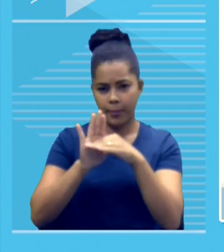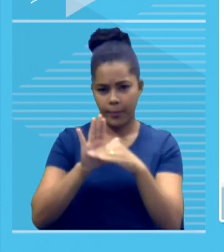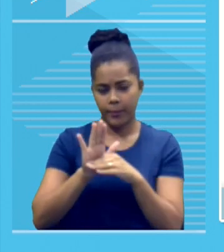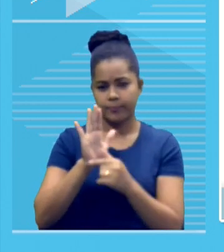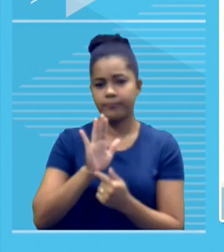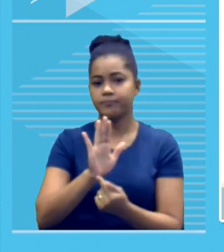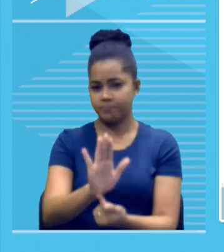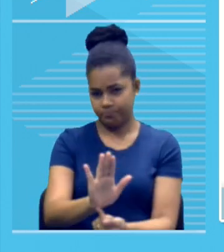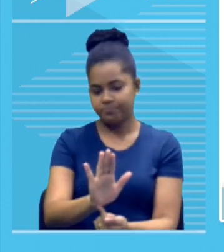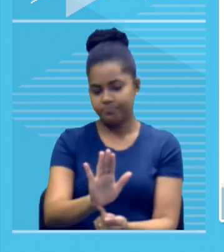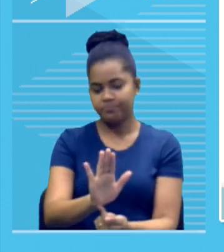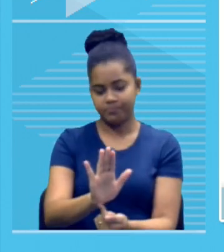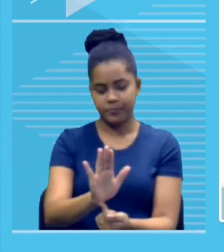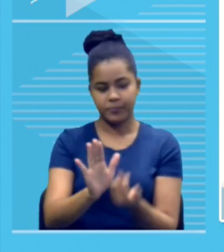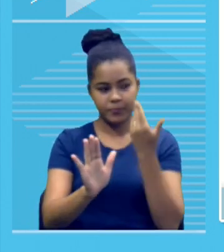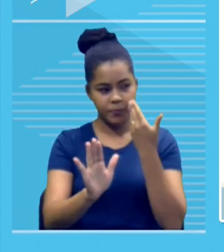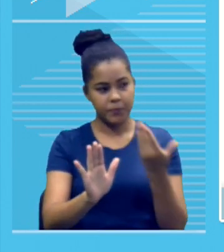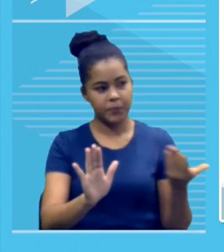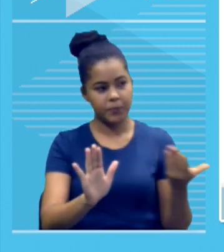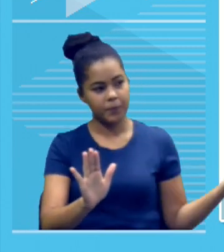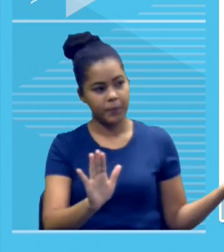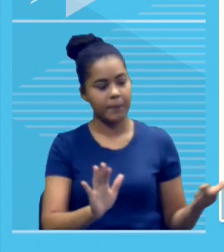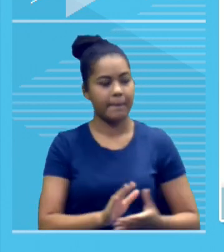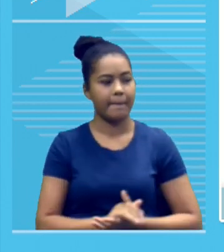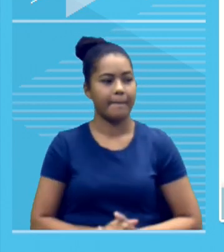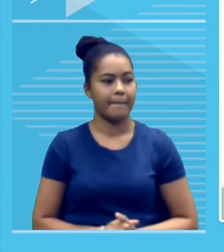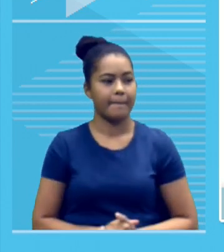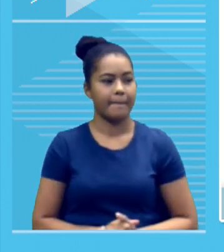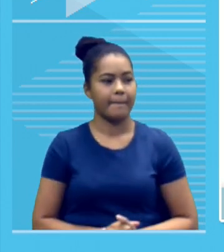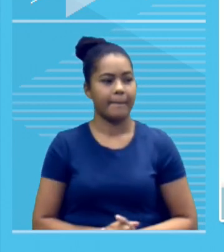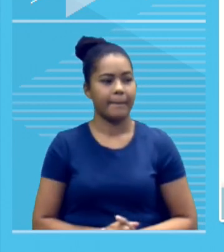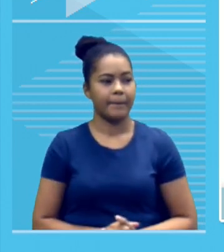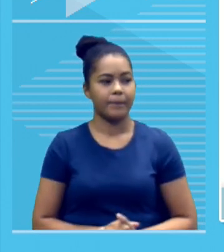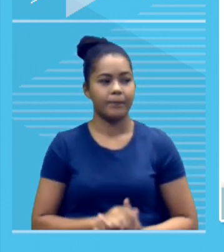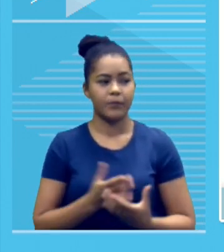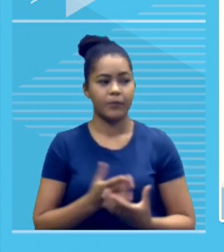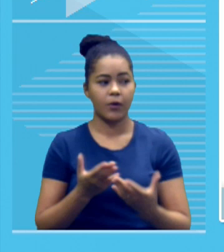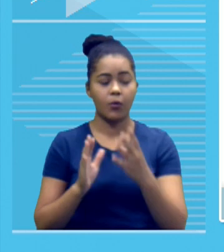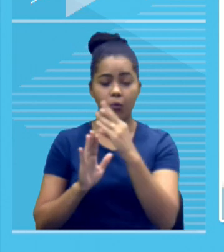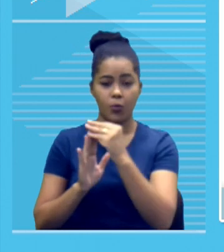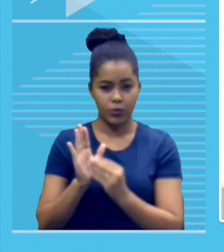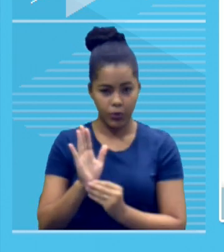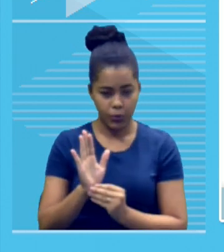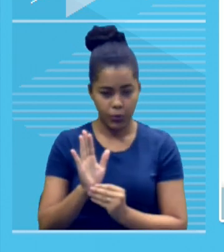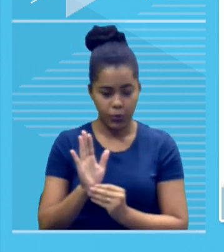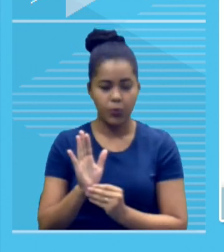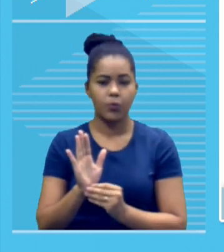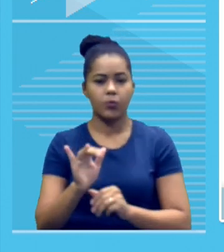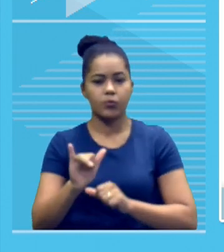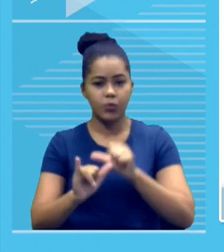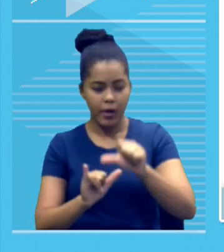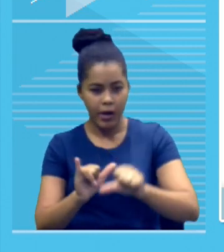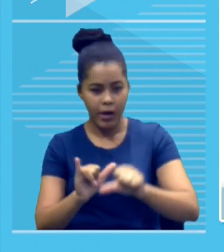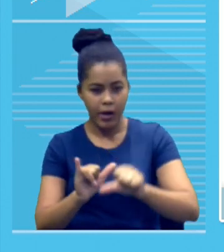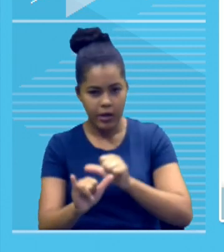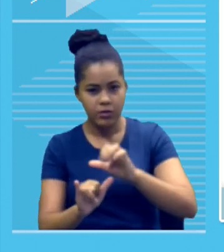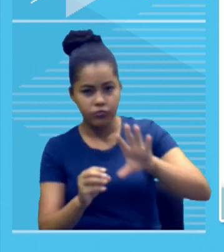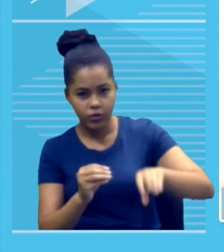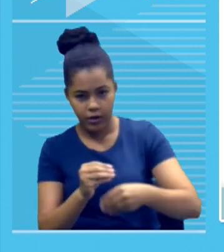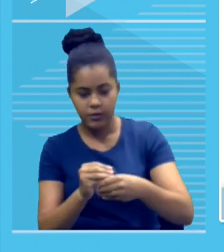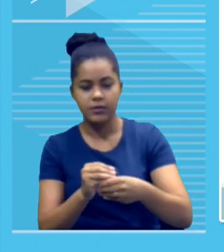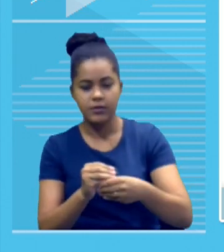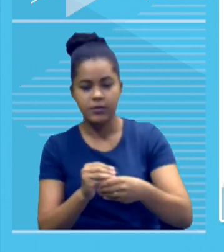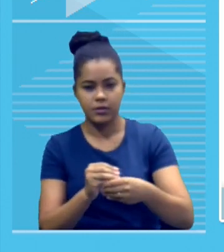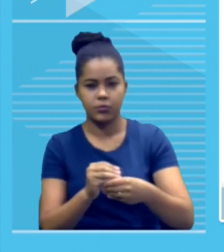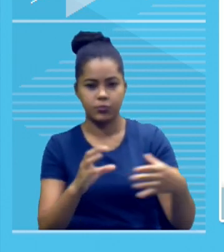Olha aí. Nosso roteiro de aula tem como aí, objeto conhecimento são as reações de adição.